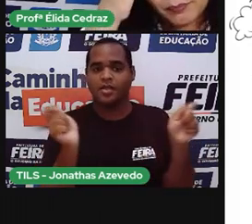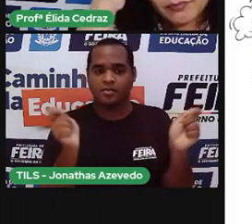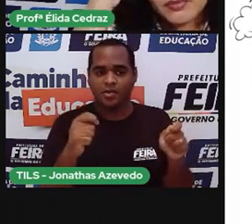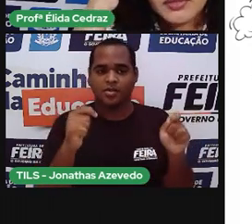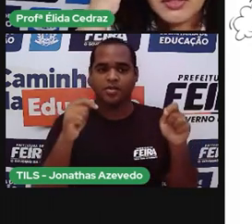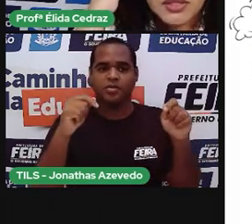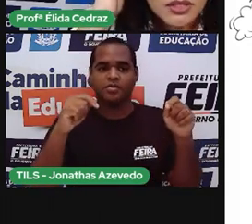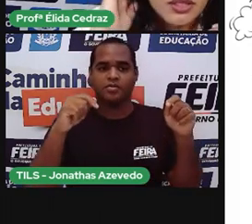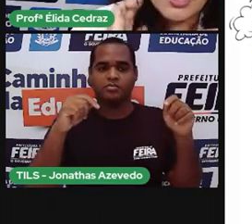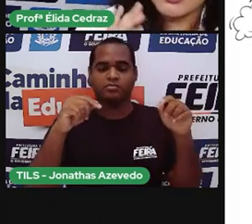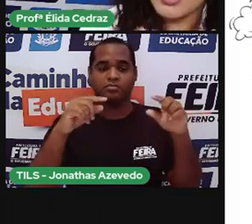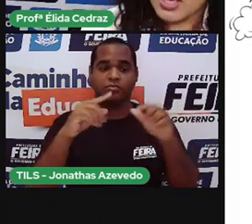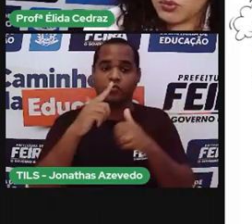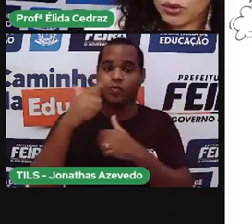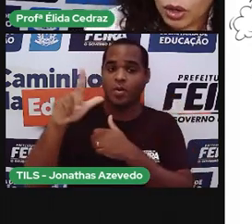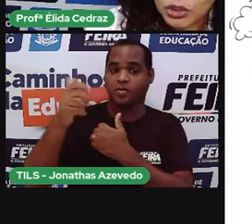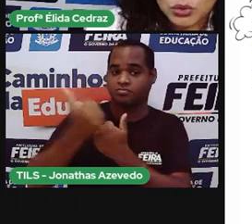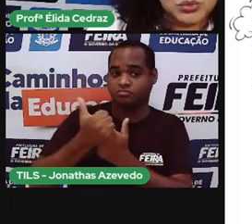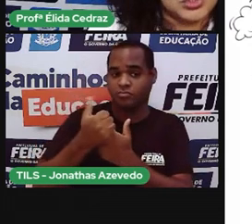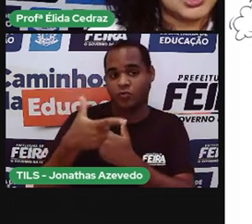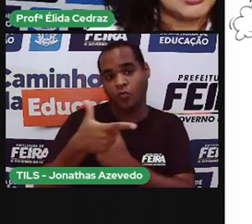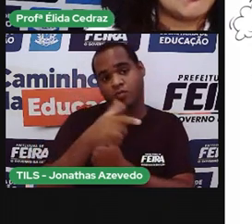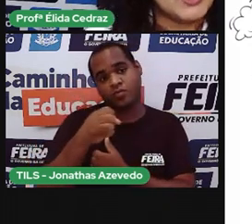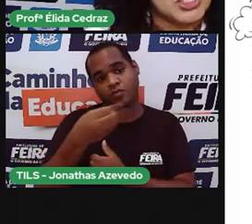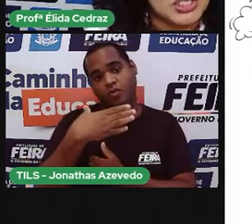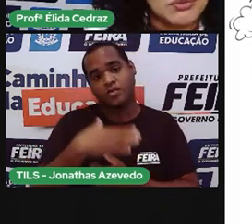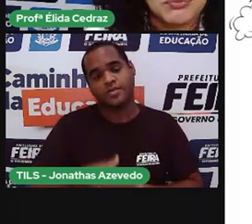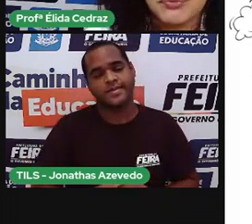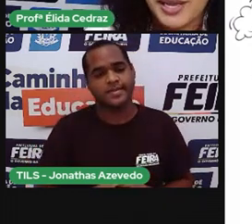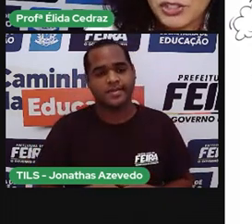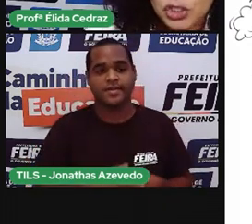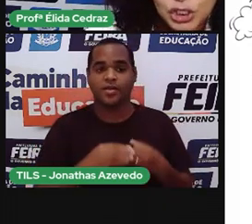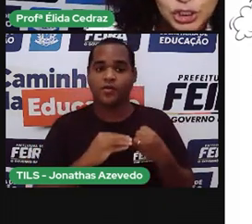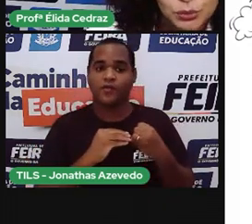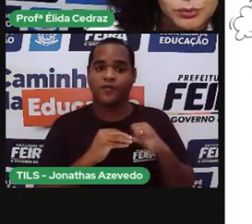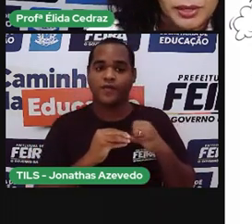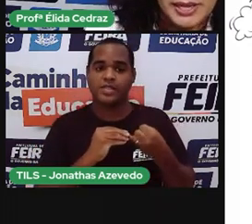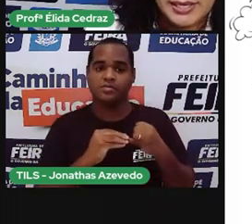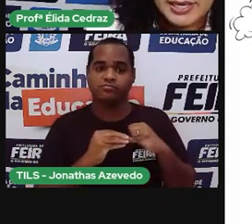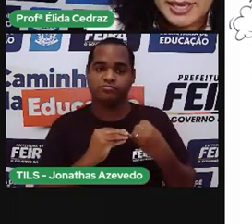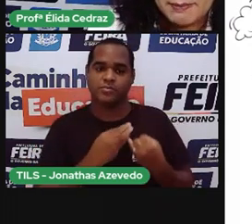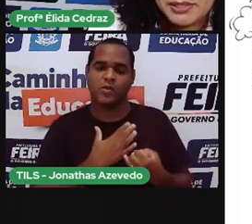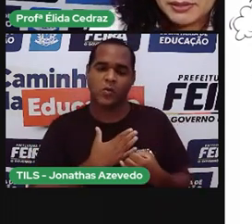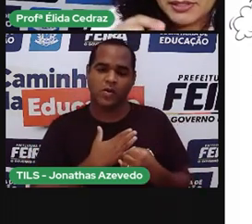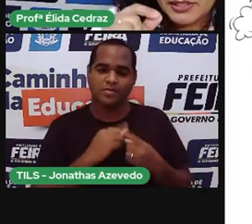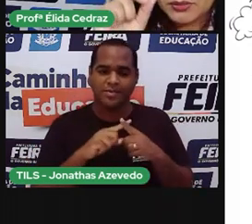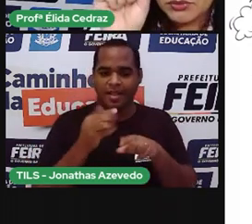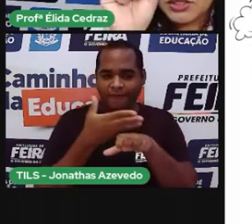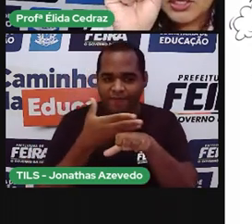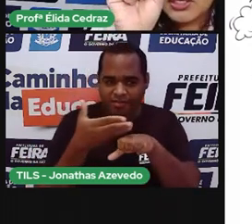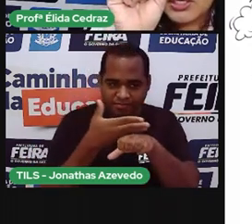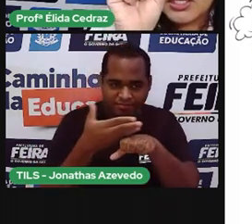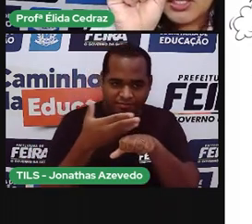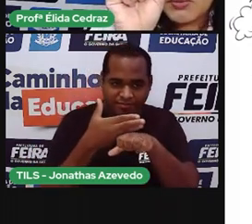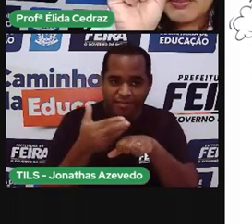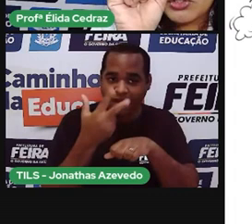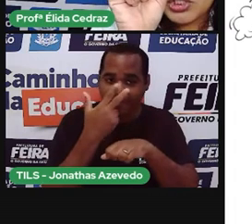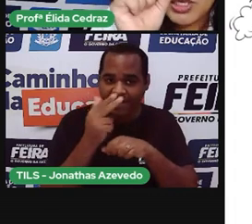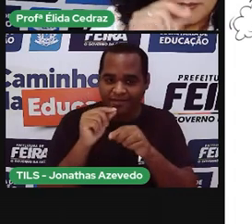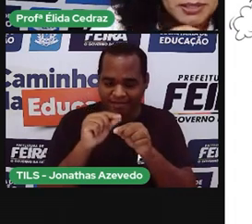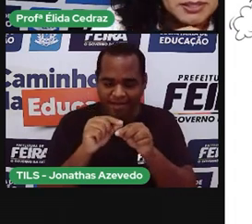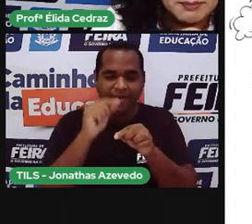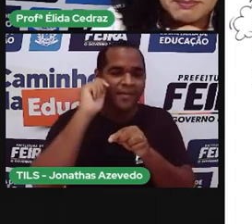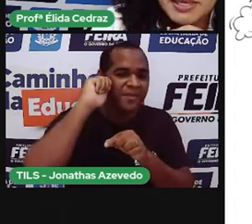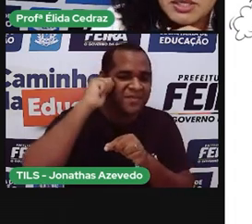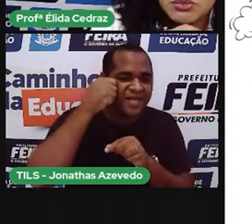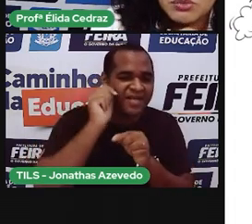substituir. Eu gosto de feijão pardinho, aquele que é branquinho e tem uma